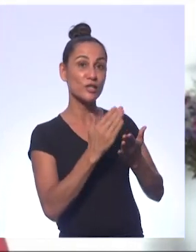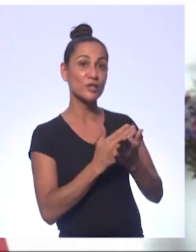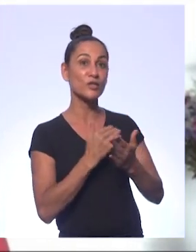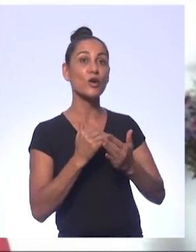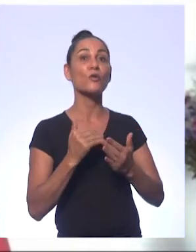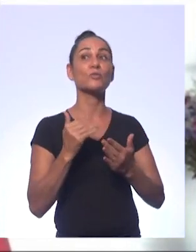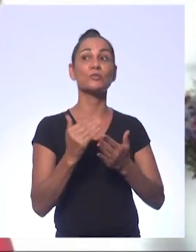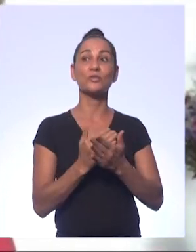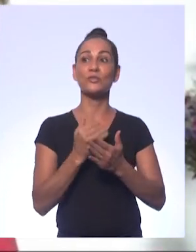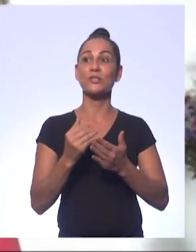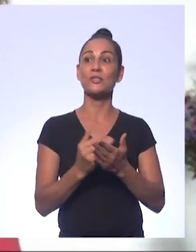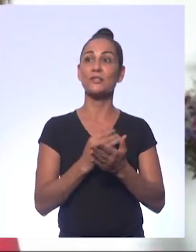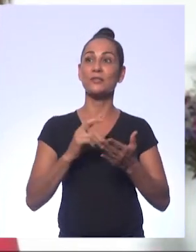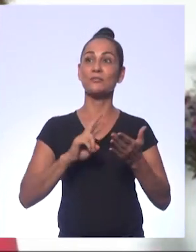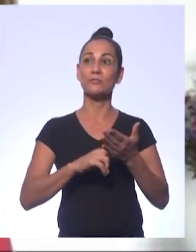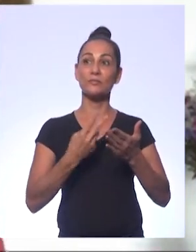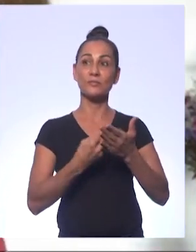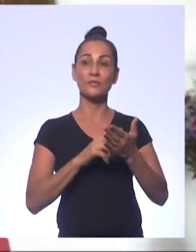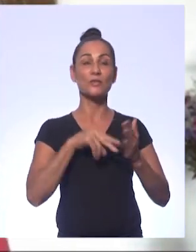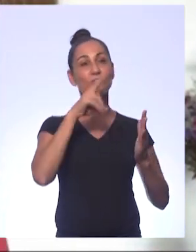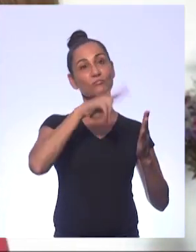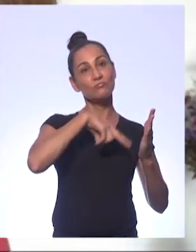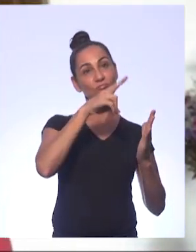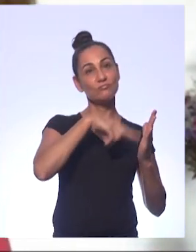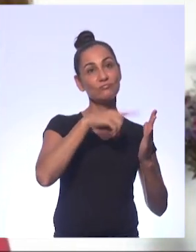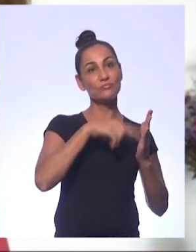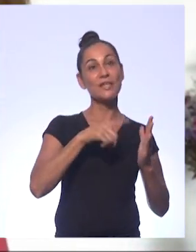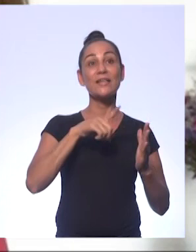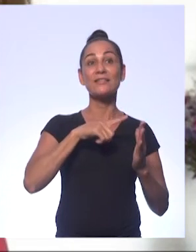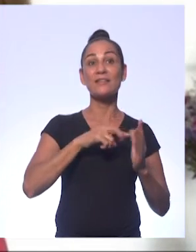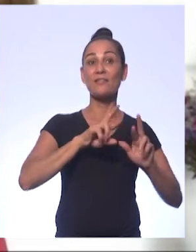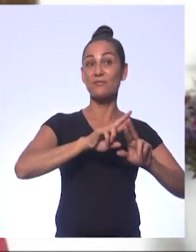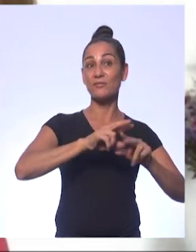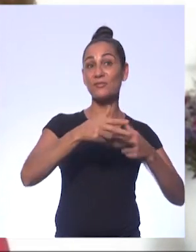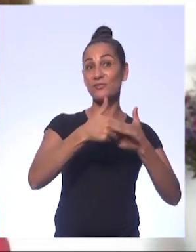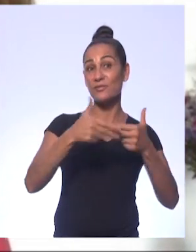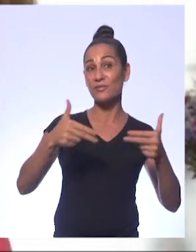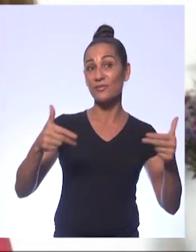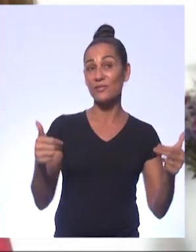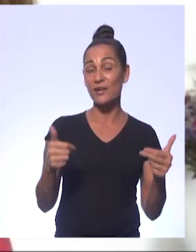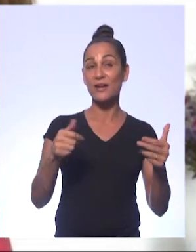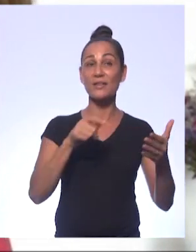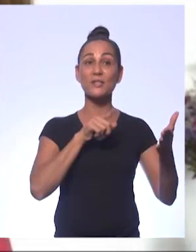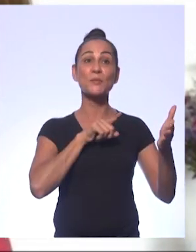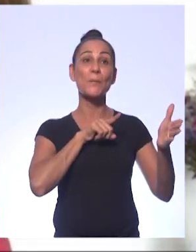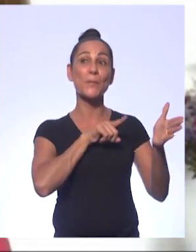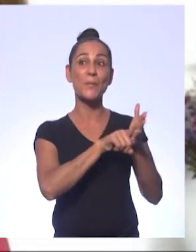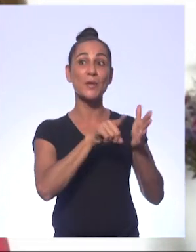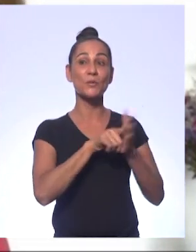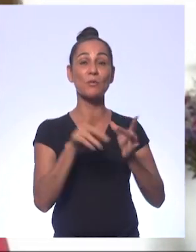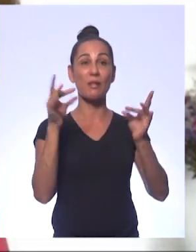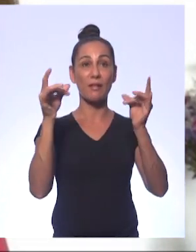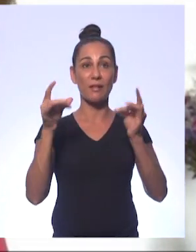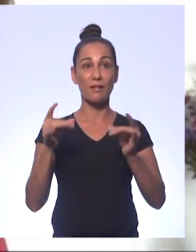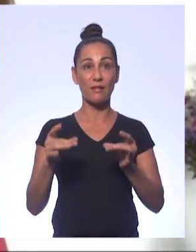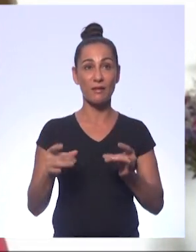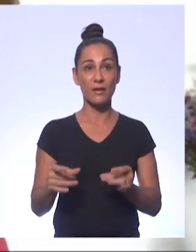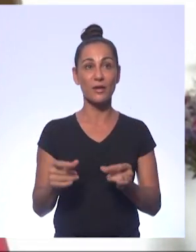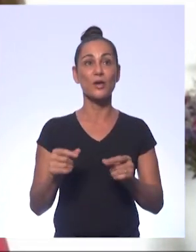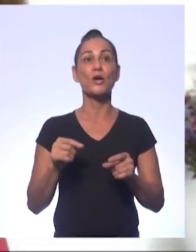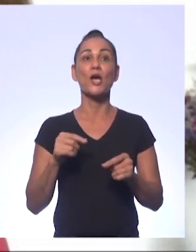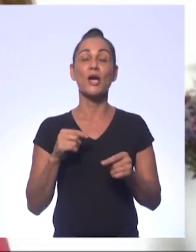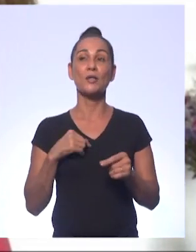sobre leitura, mas tem várias perguntas sobre rubrica, Chico, por isso é que eu quis interromper